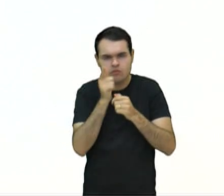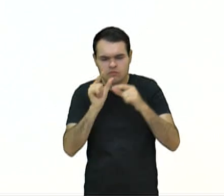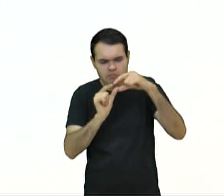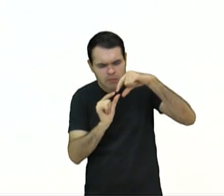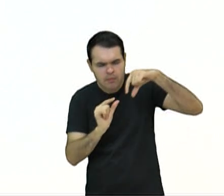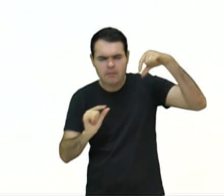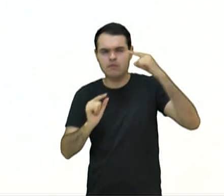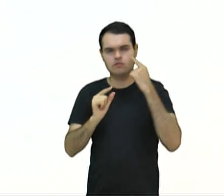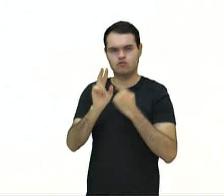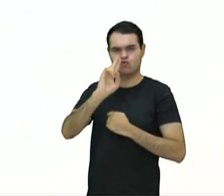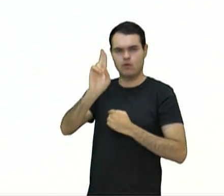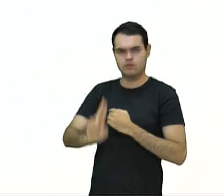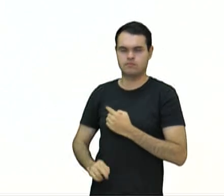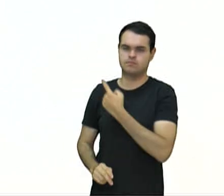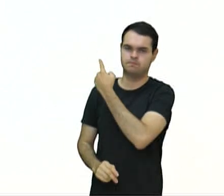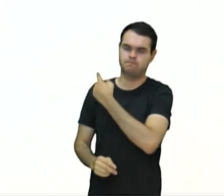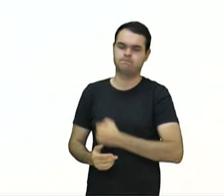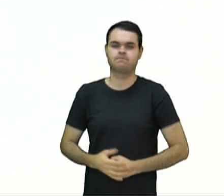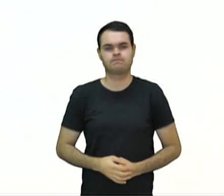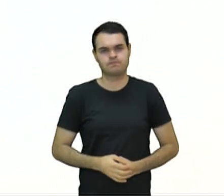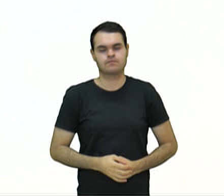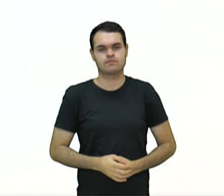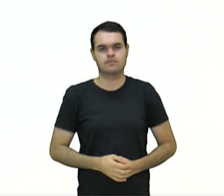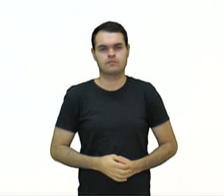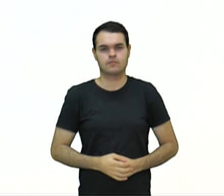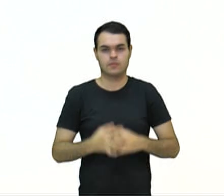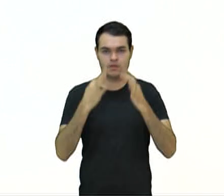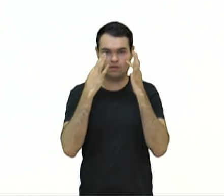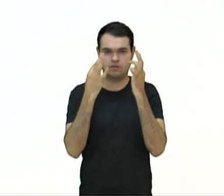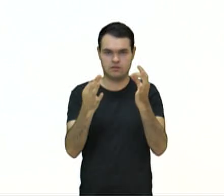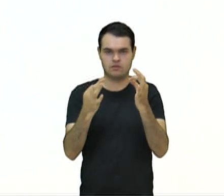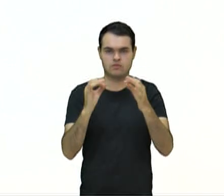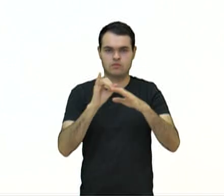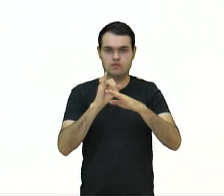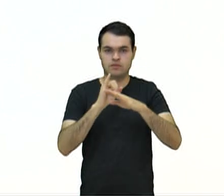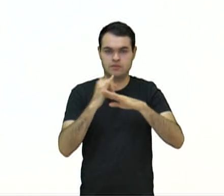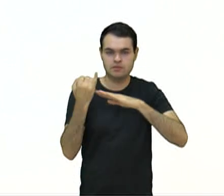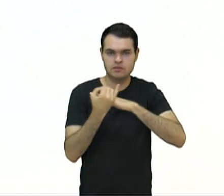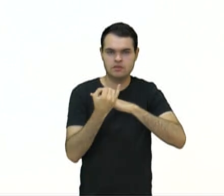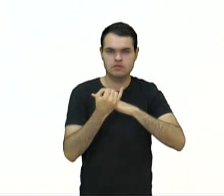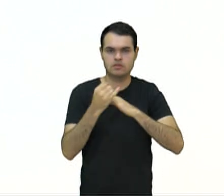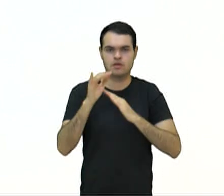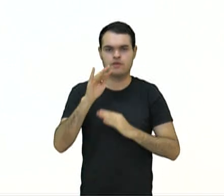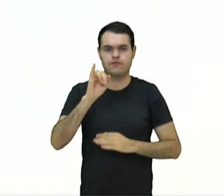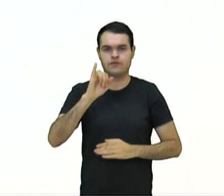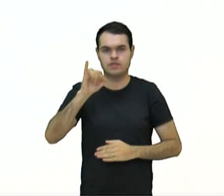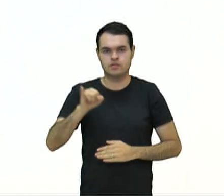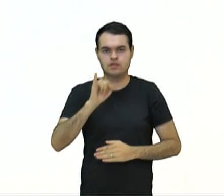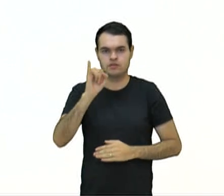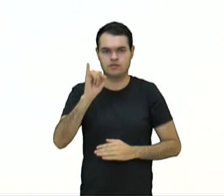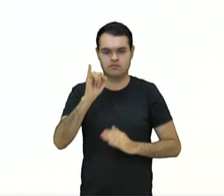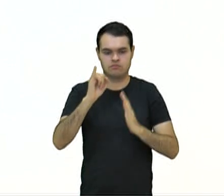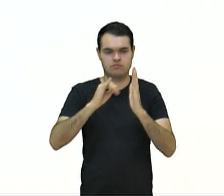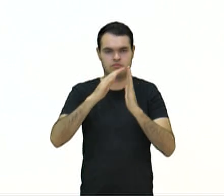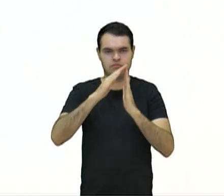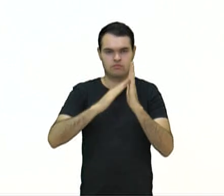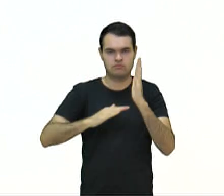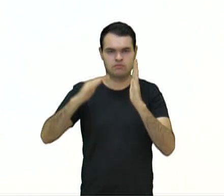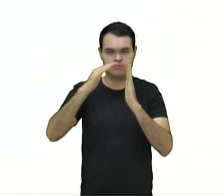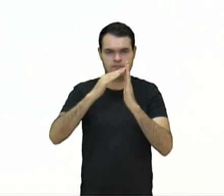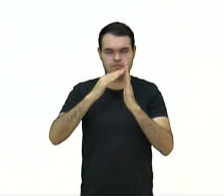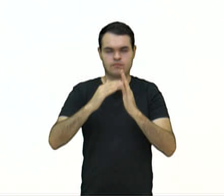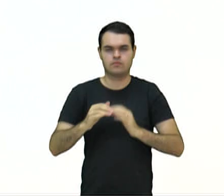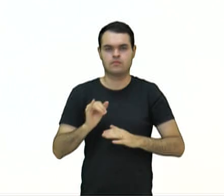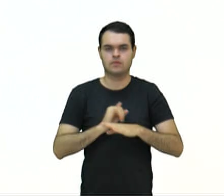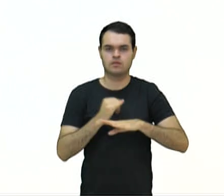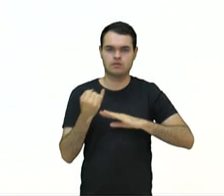aqui. Vamos ficar atentos às Ilhas Fiji, as Ilhas Salomão, né, tem